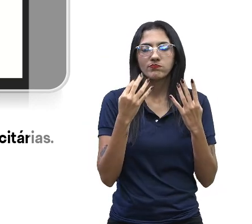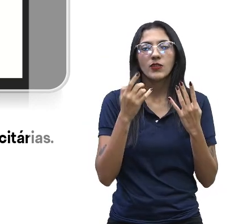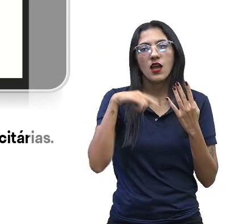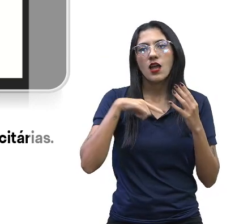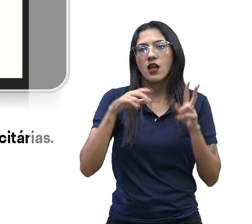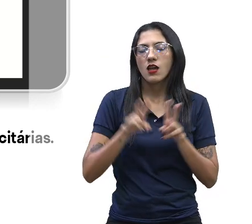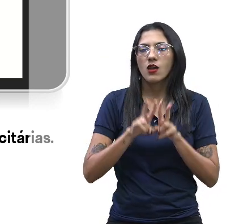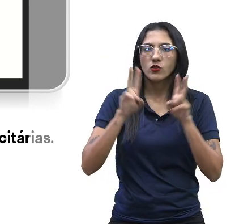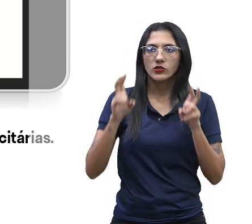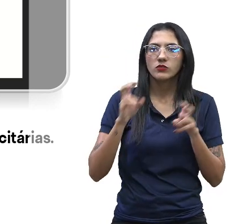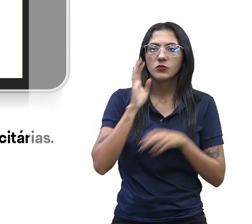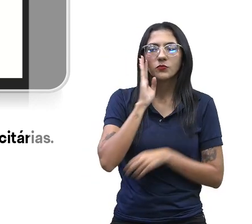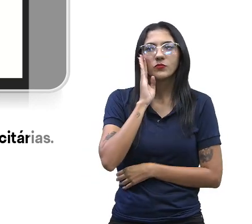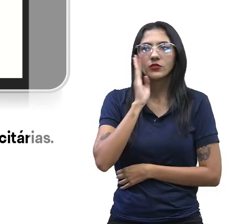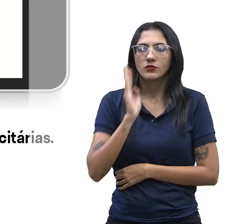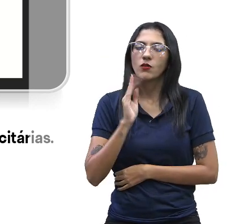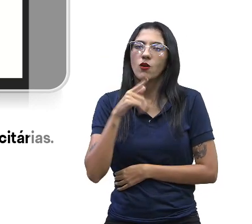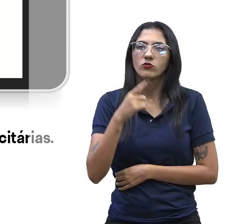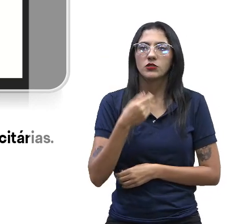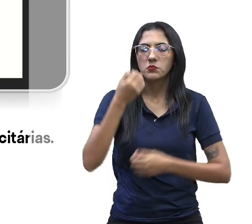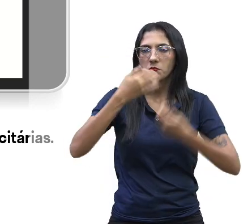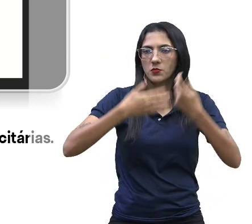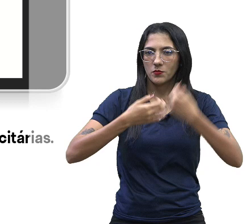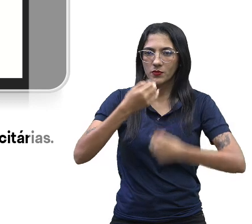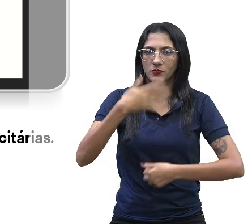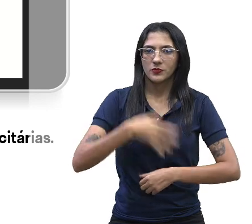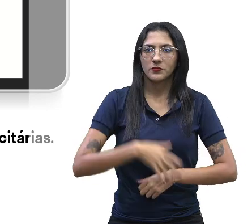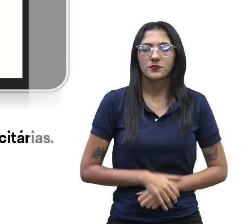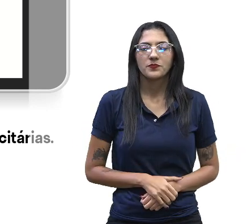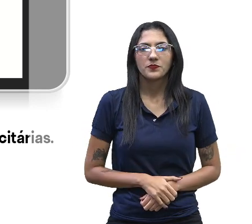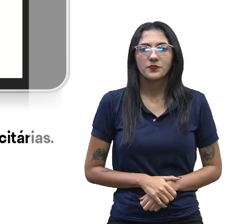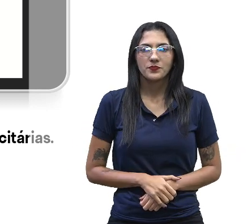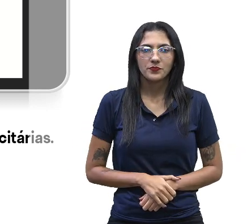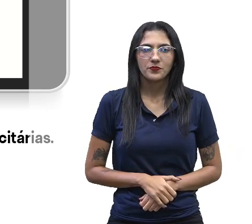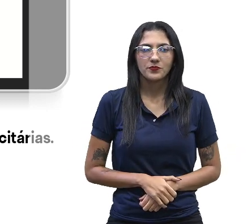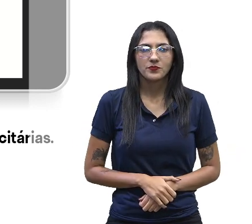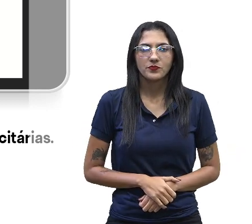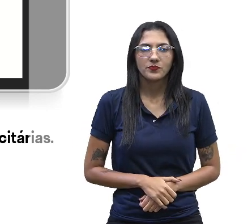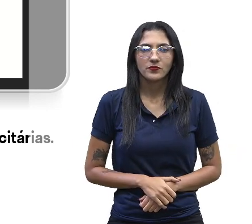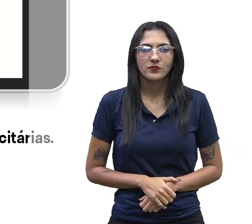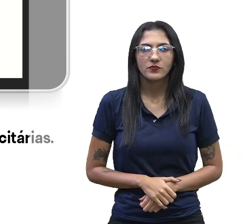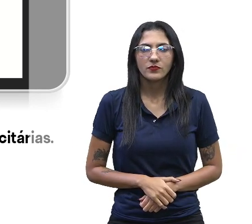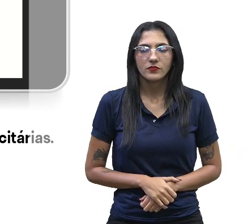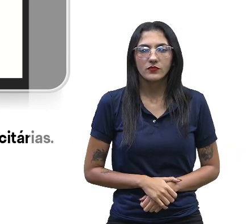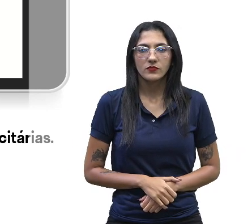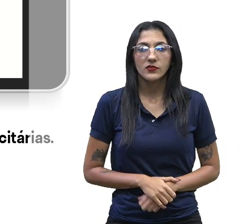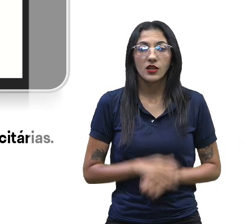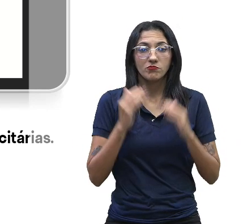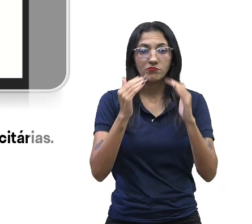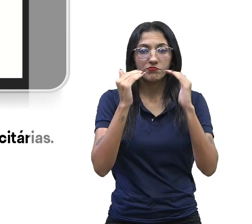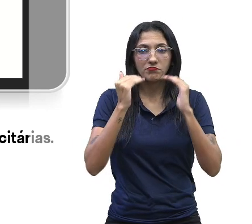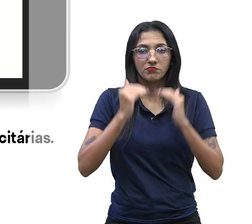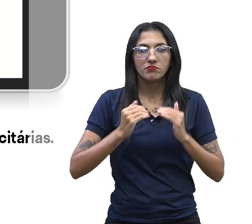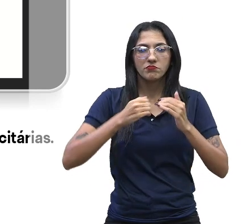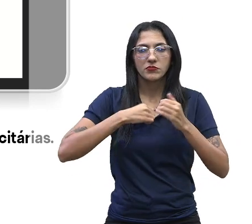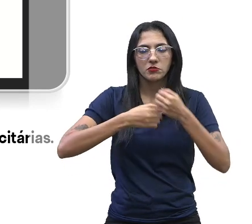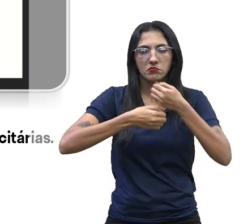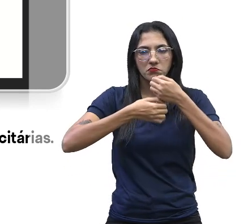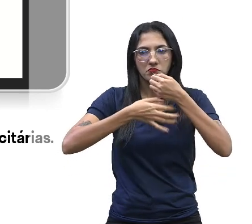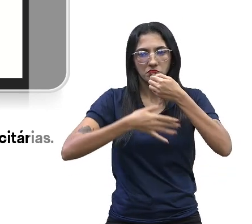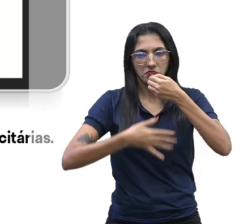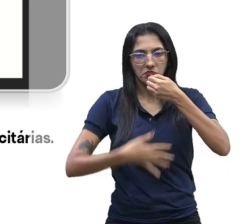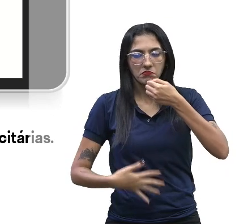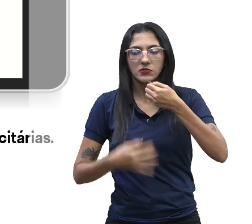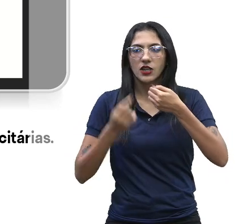manchete, é o título da notícia. Aí vem, em seguida, o corpo da notícia, né? O lead, que